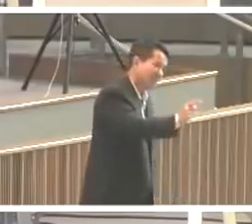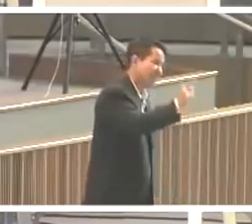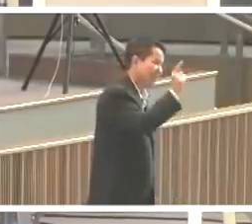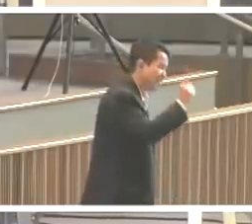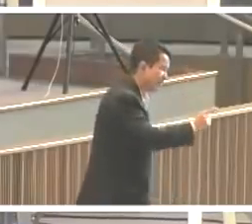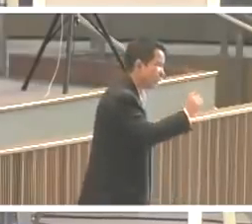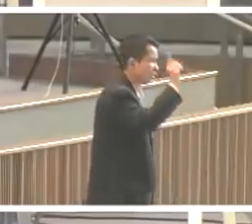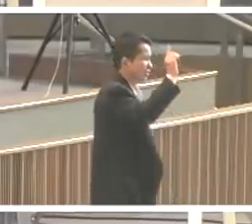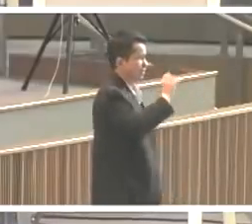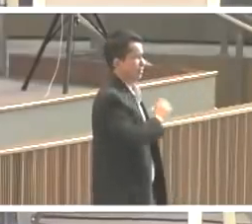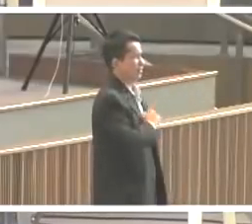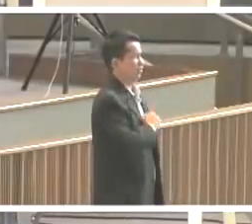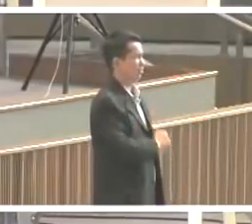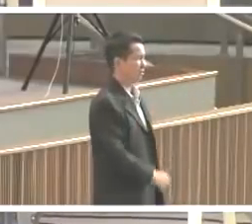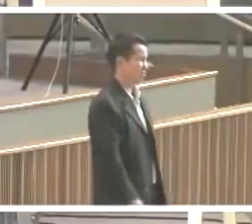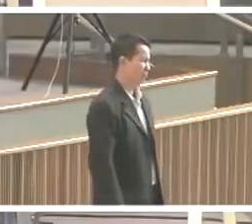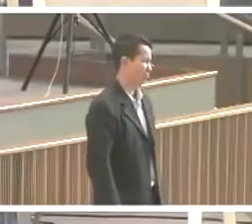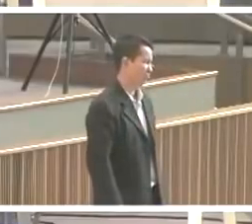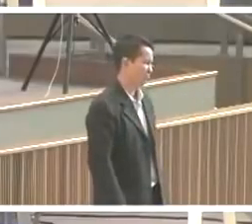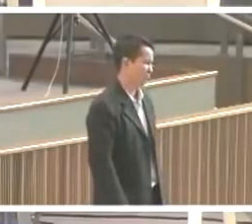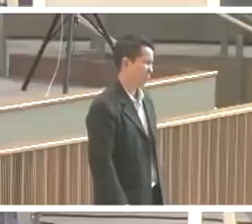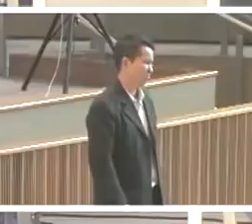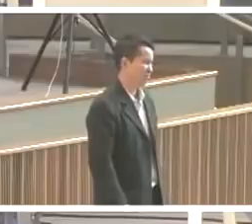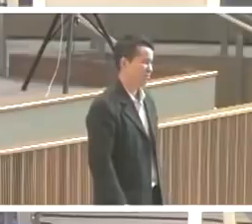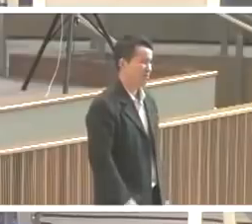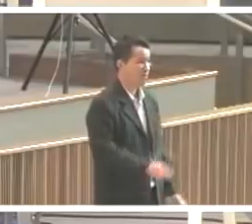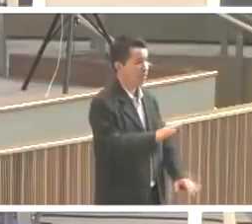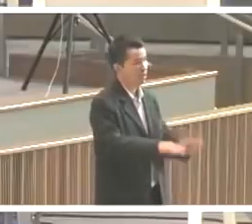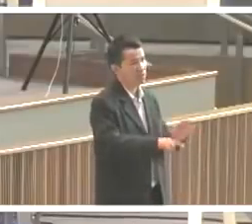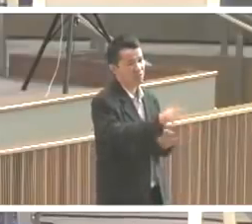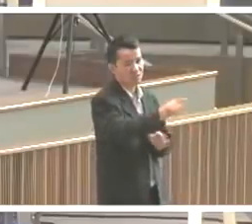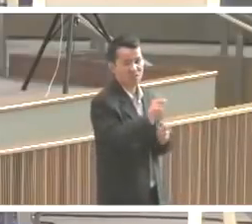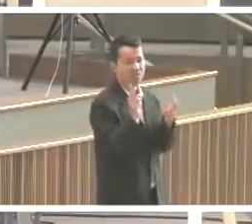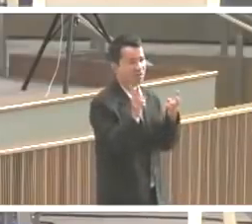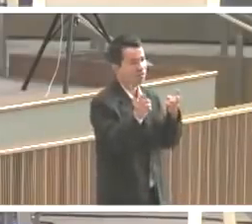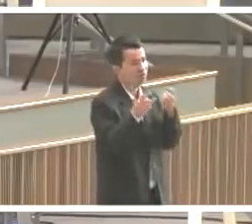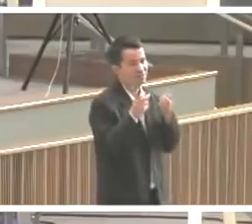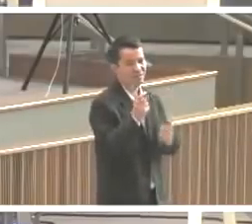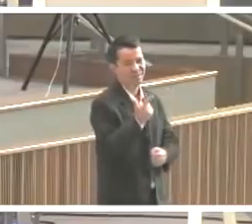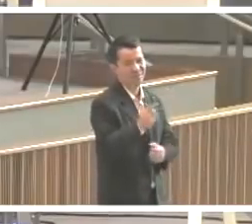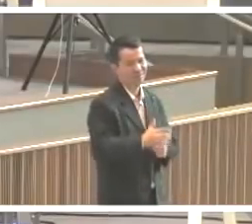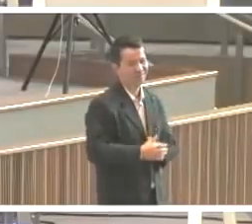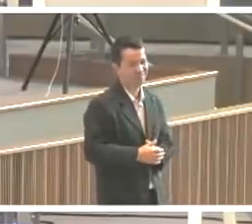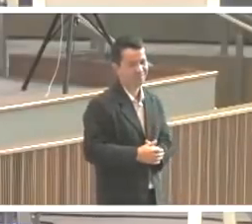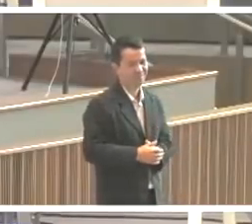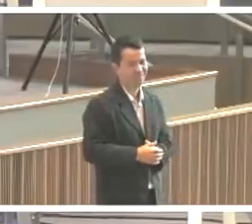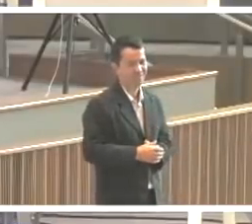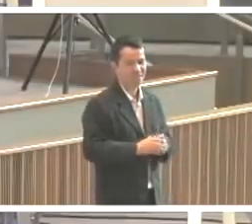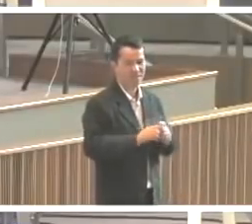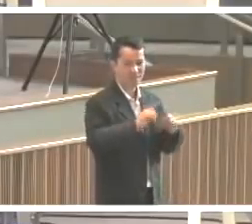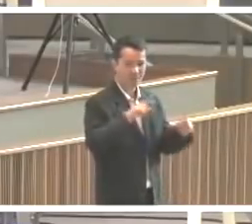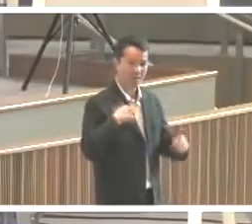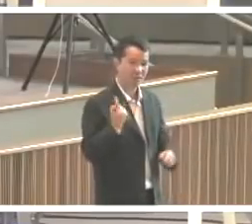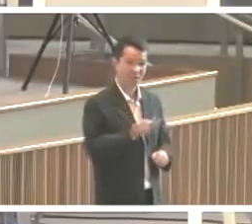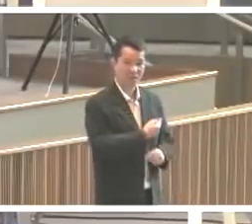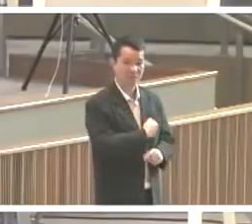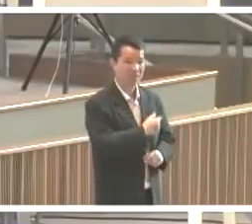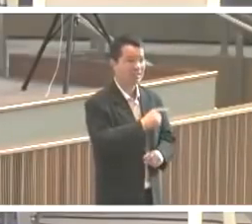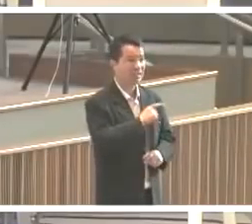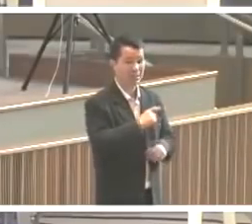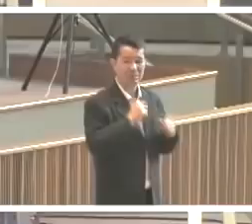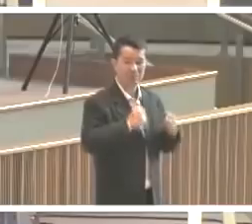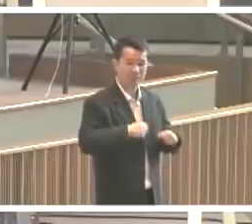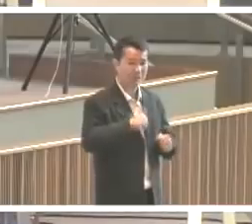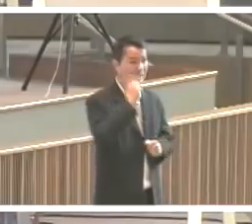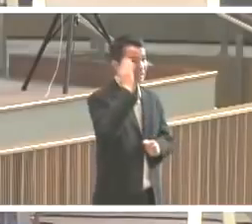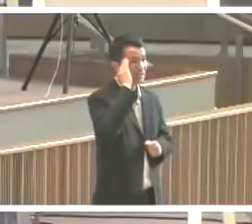que você pode talvez não perceber, mas é a central de todas. Deus o